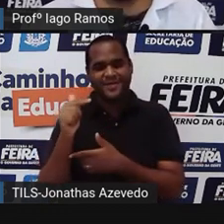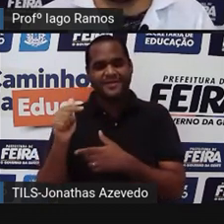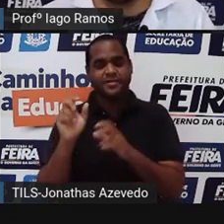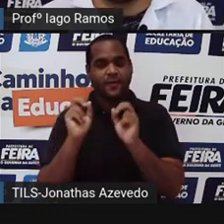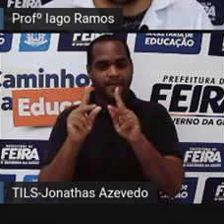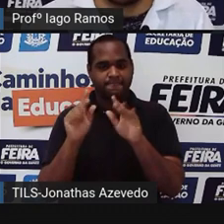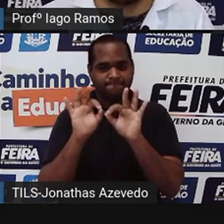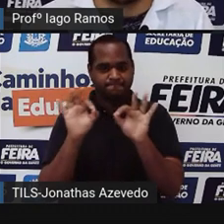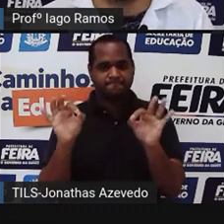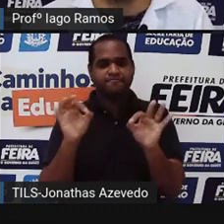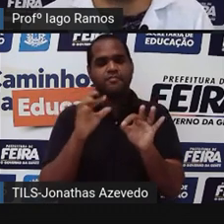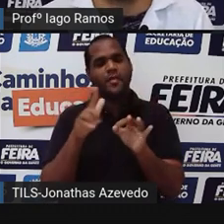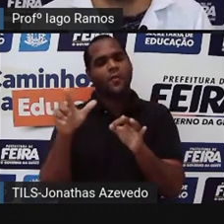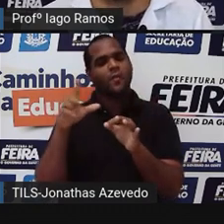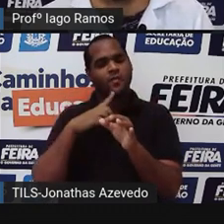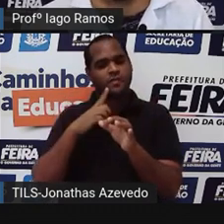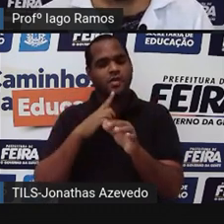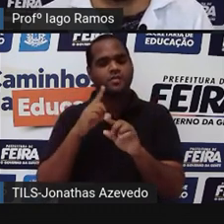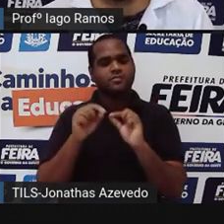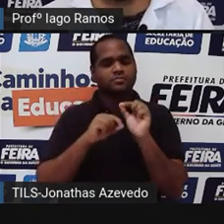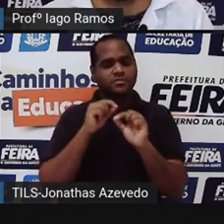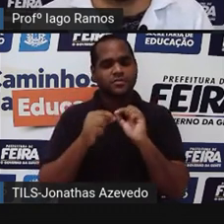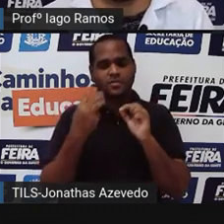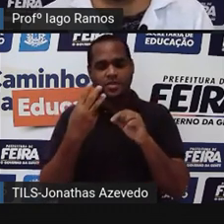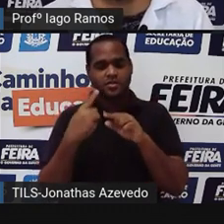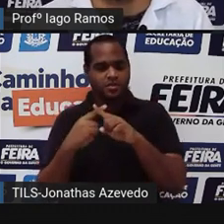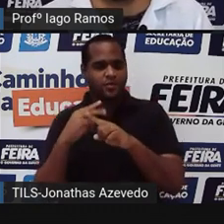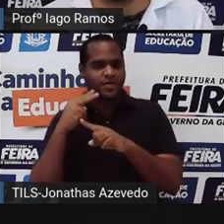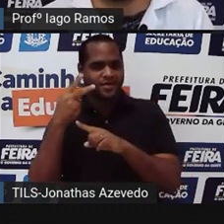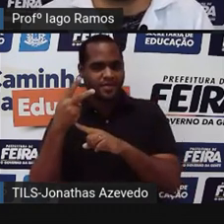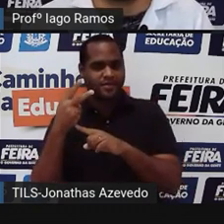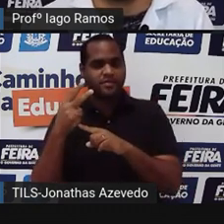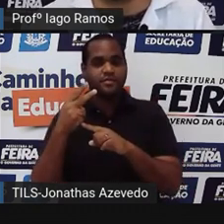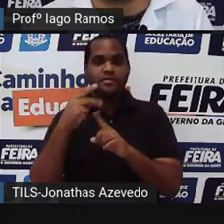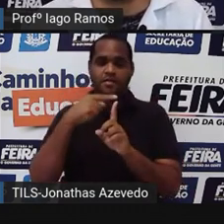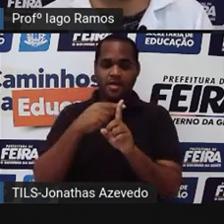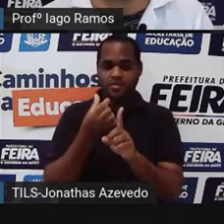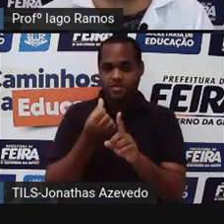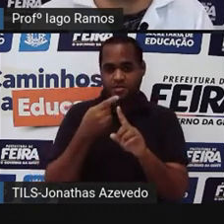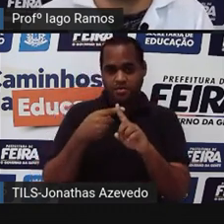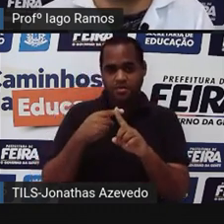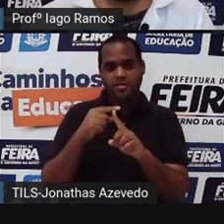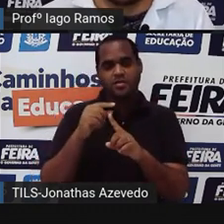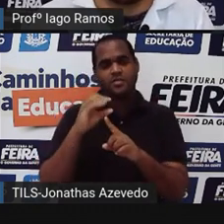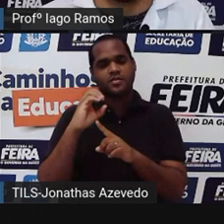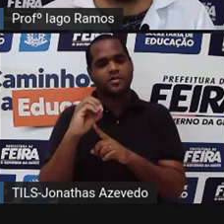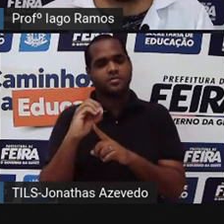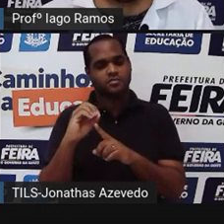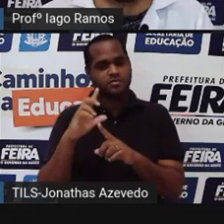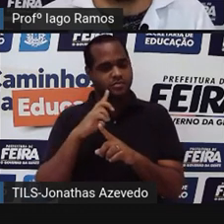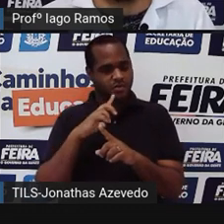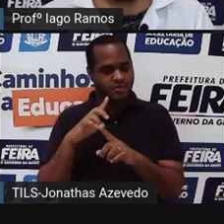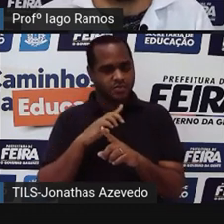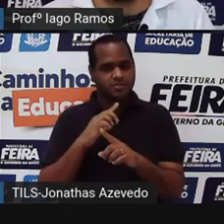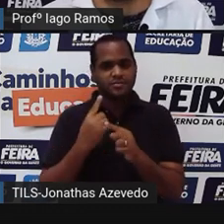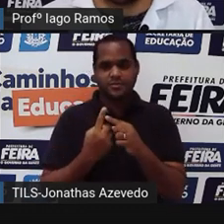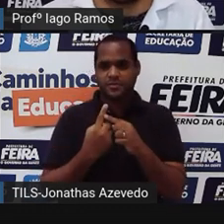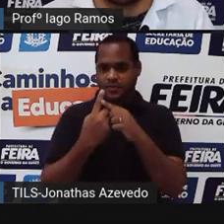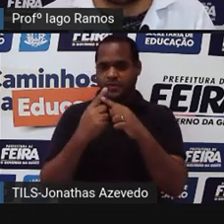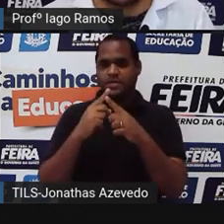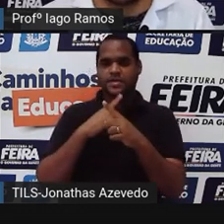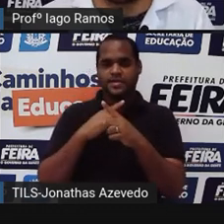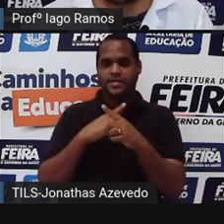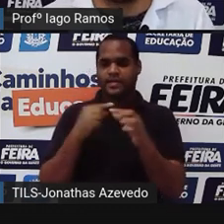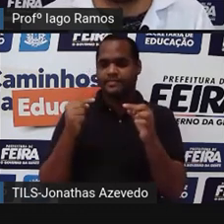E o outro tipo de incompleta é esse aqui, ó, 3x ao quadrado mais 6x igual a zero. Tem um que está com o